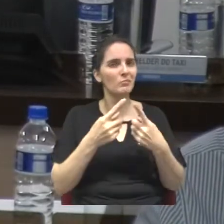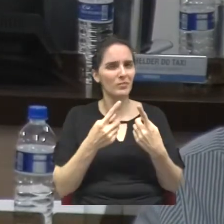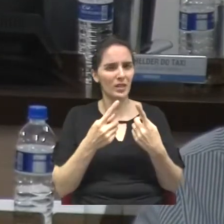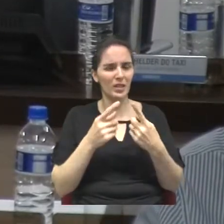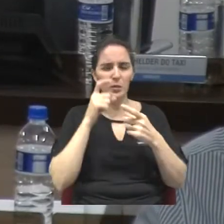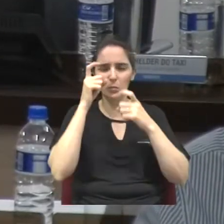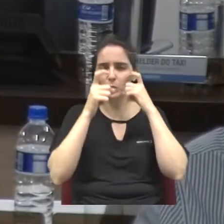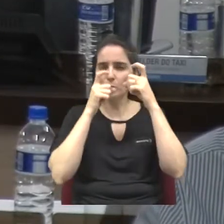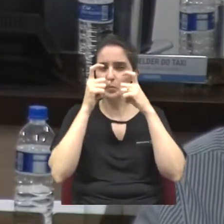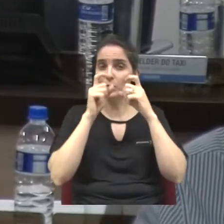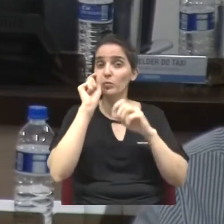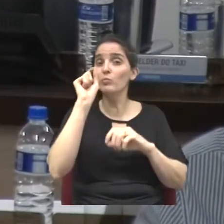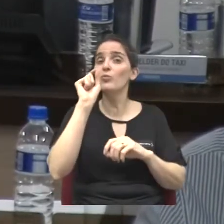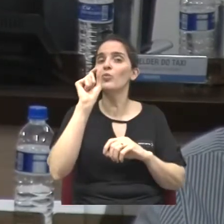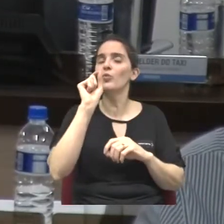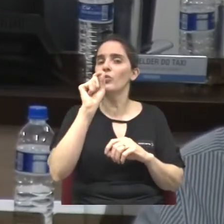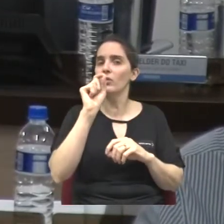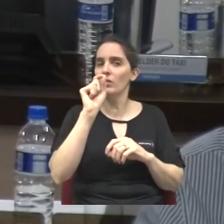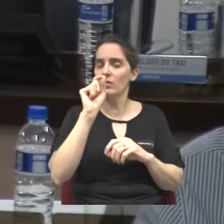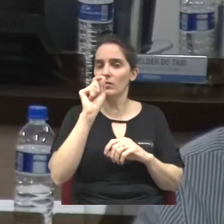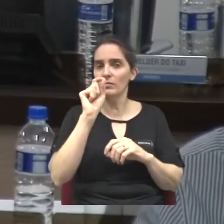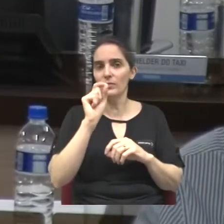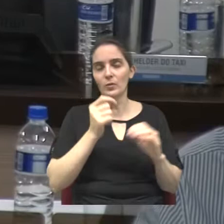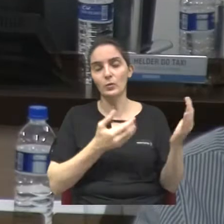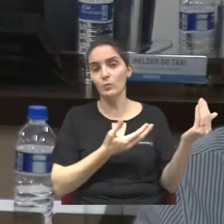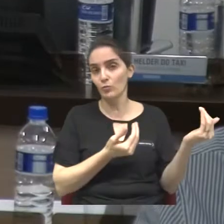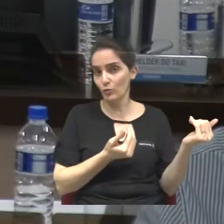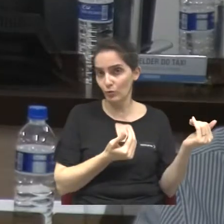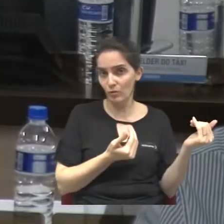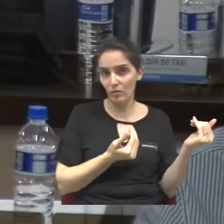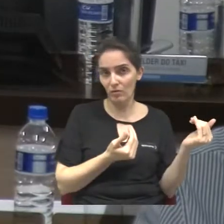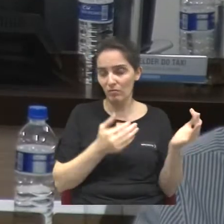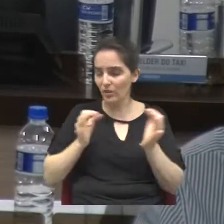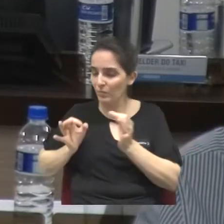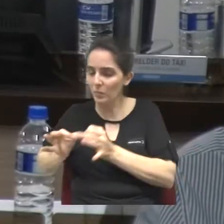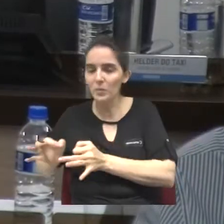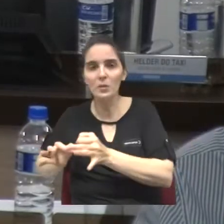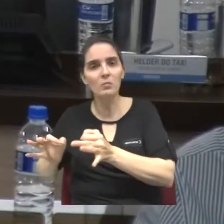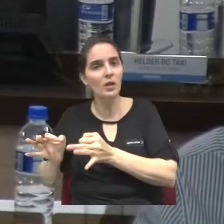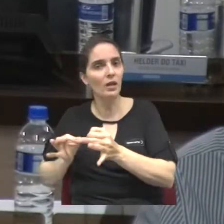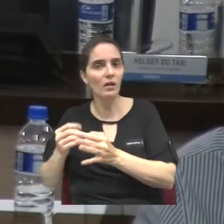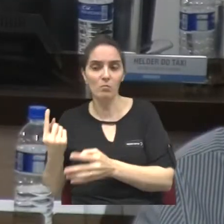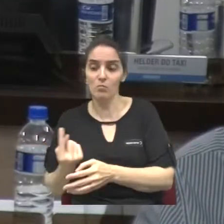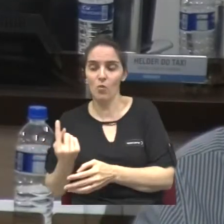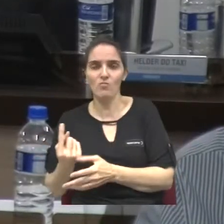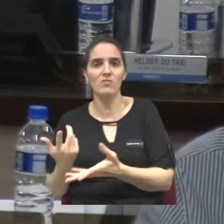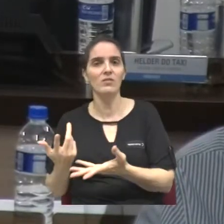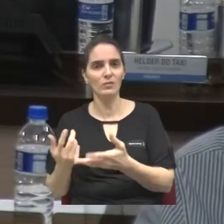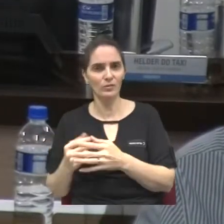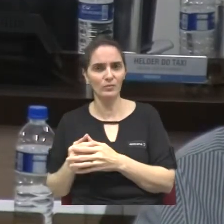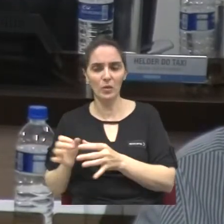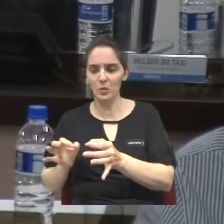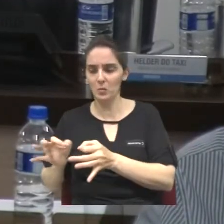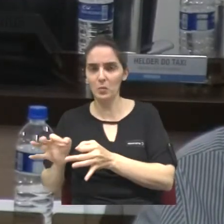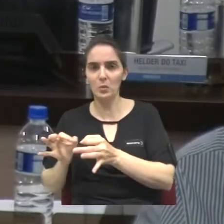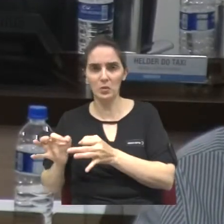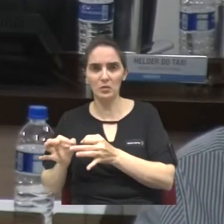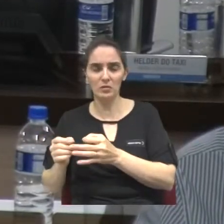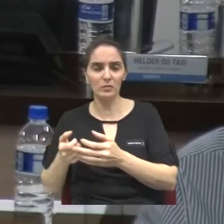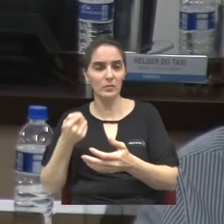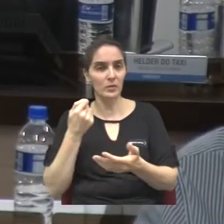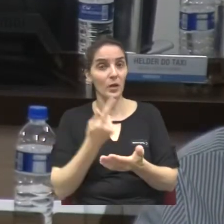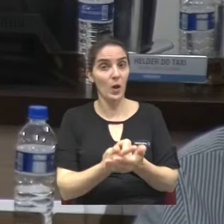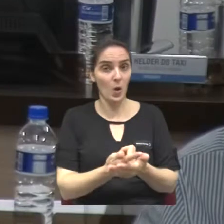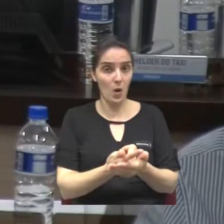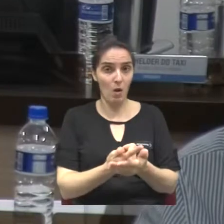mesmo é que eles mesmos estão fazendo e acabam comprando etanol